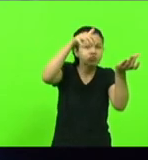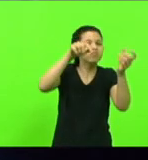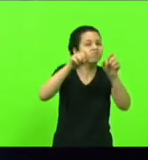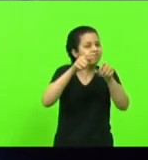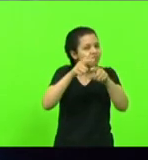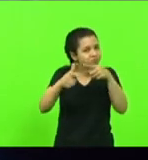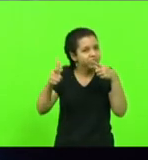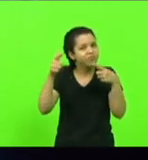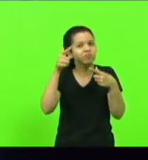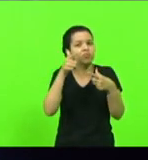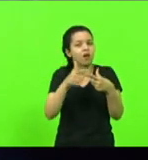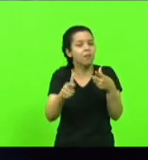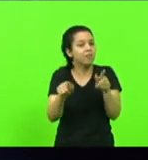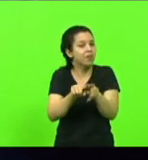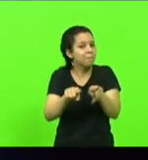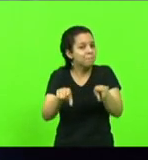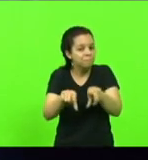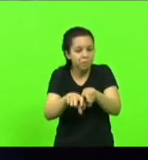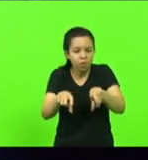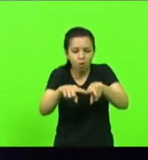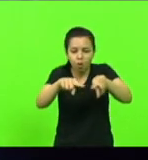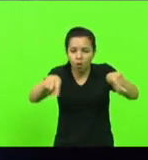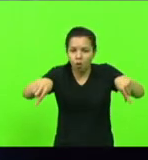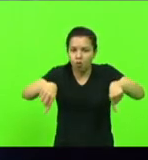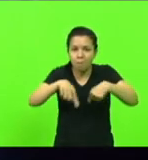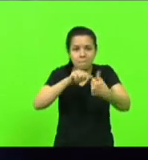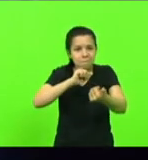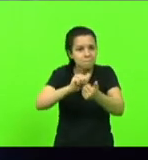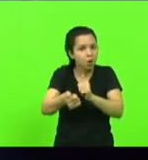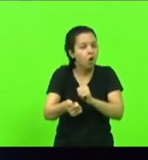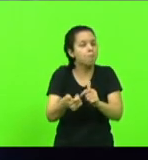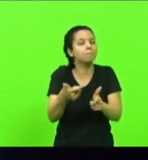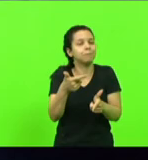da quadra de esporte que precisa ser